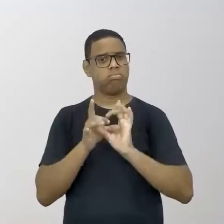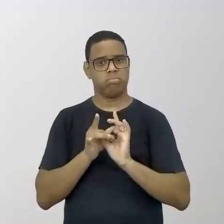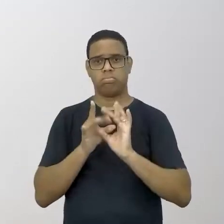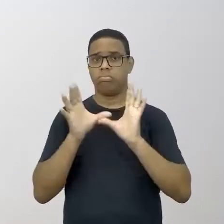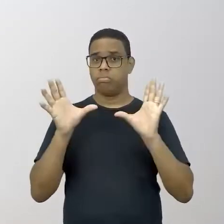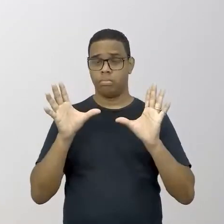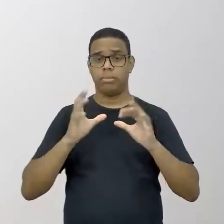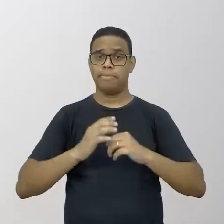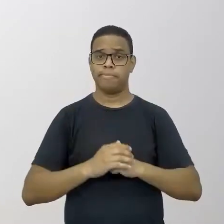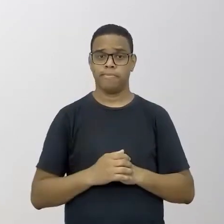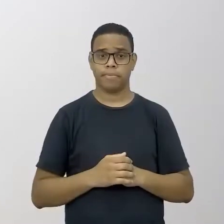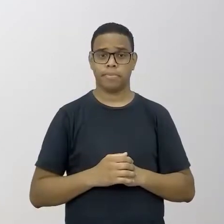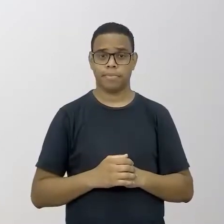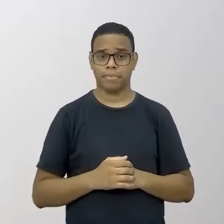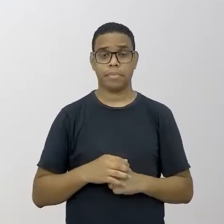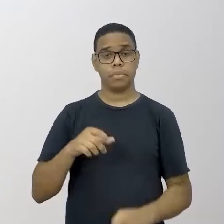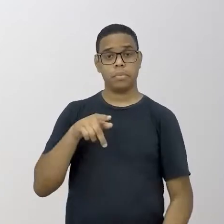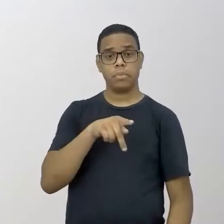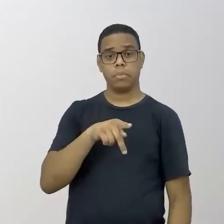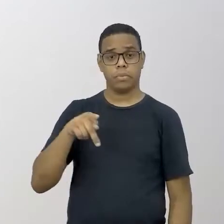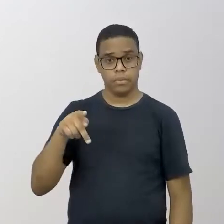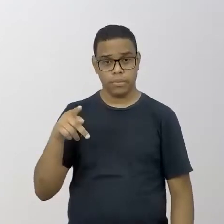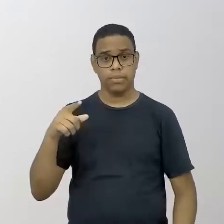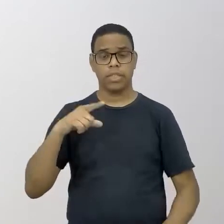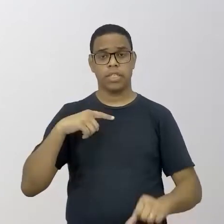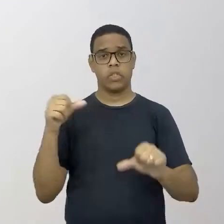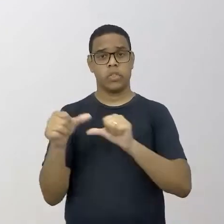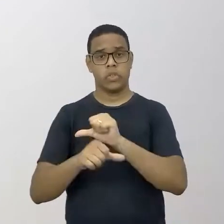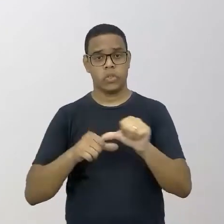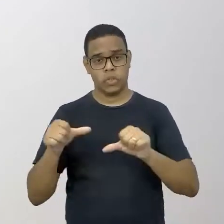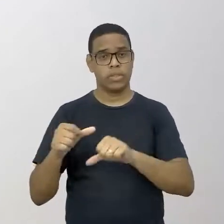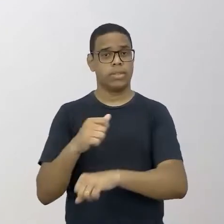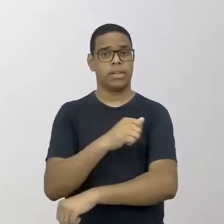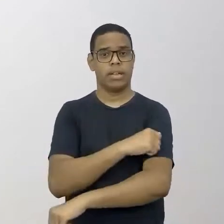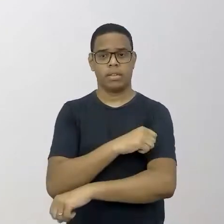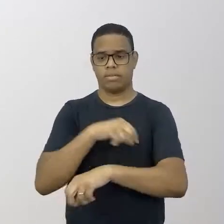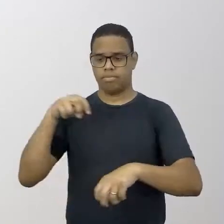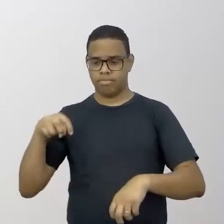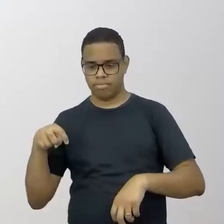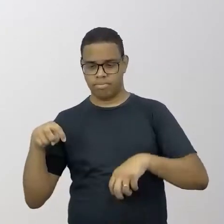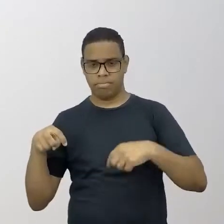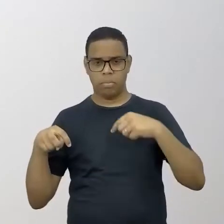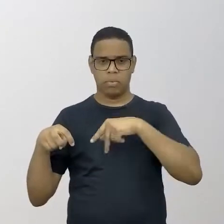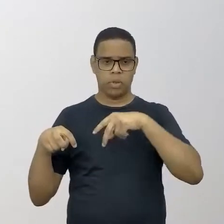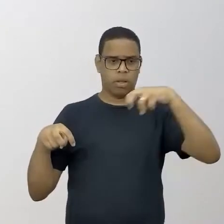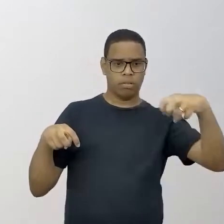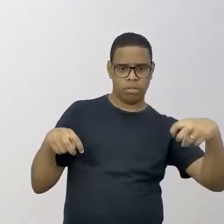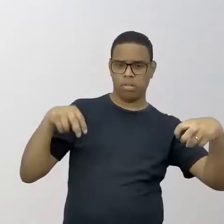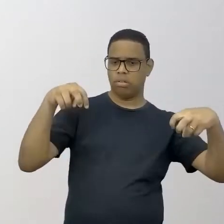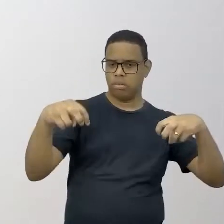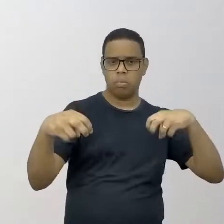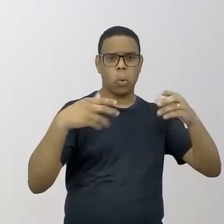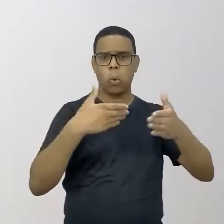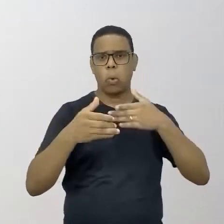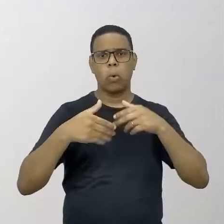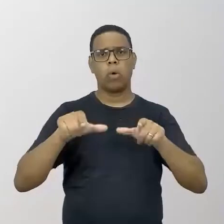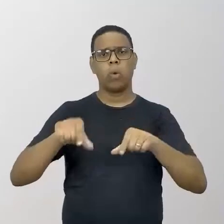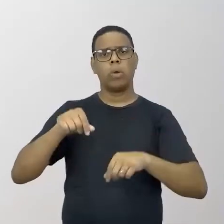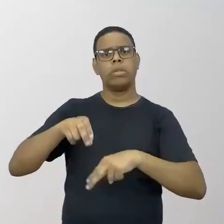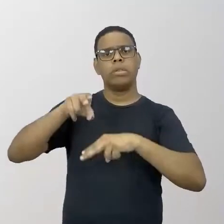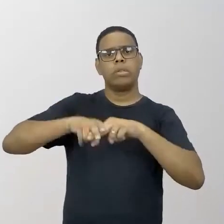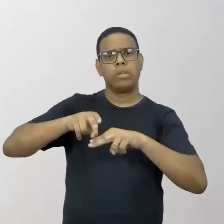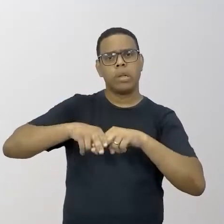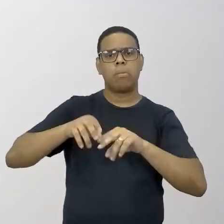que os professores trocam de lugar com os estudantes, uma aula em que